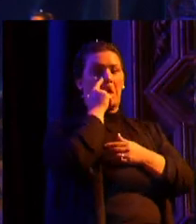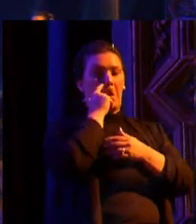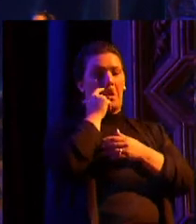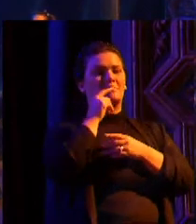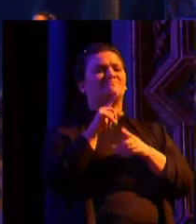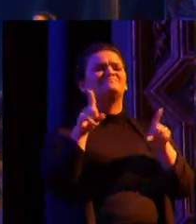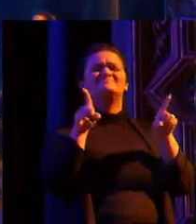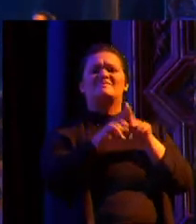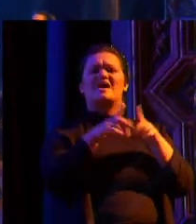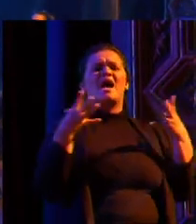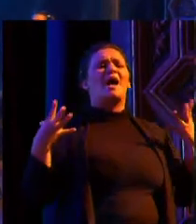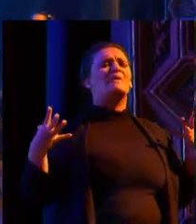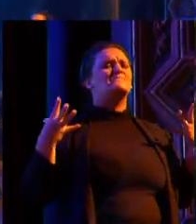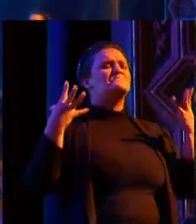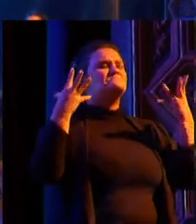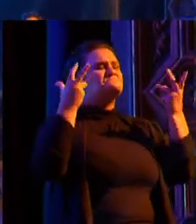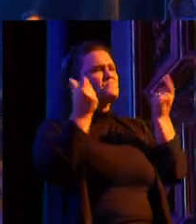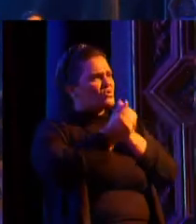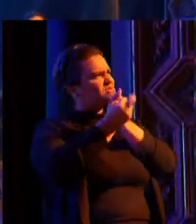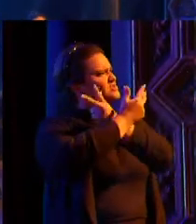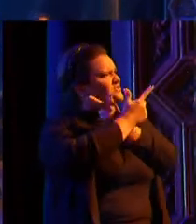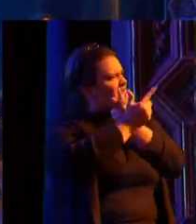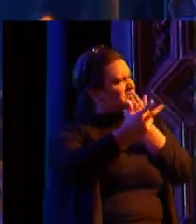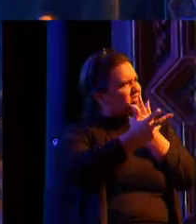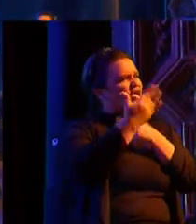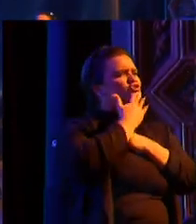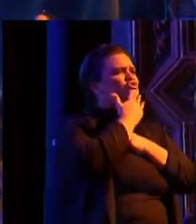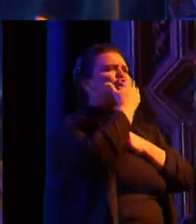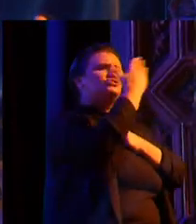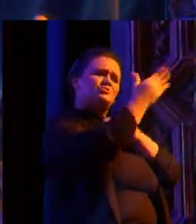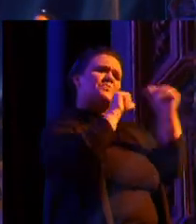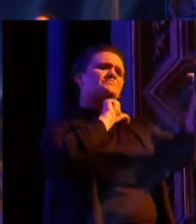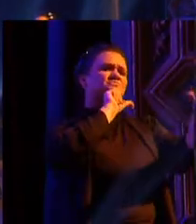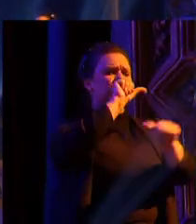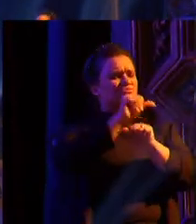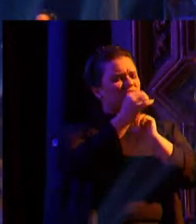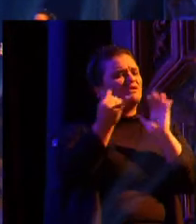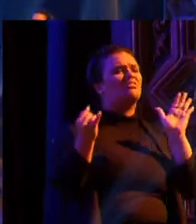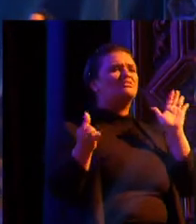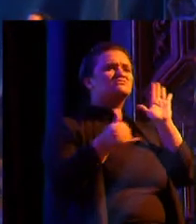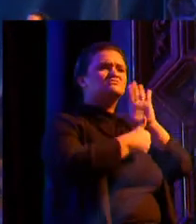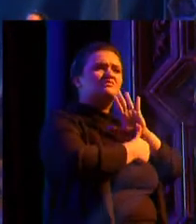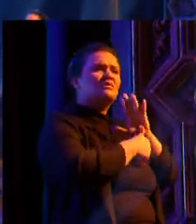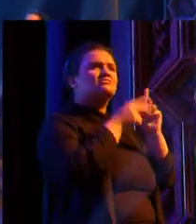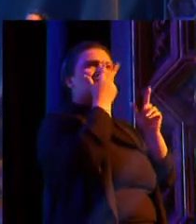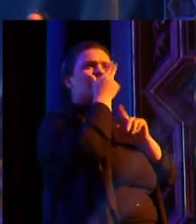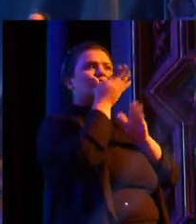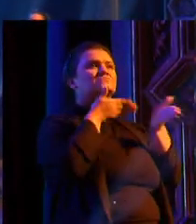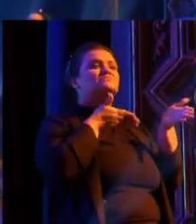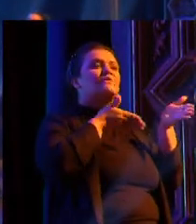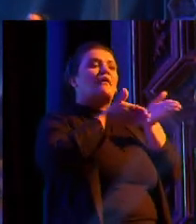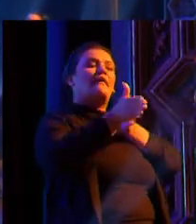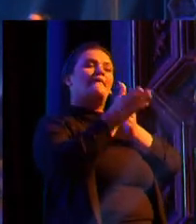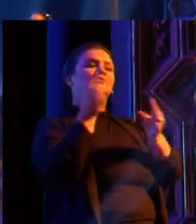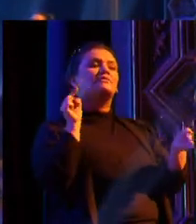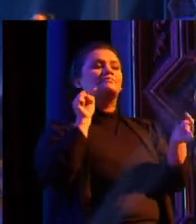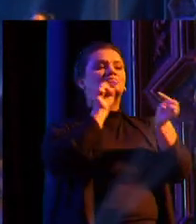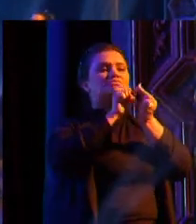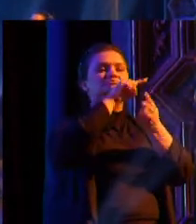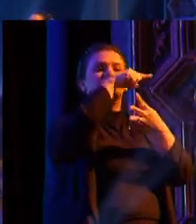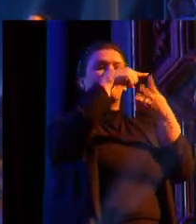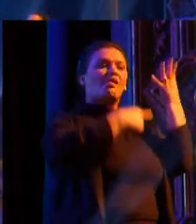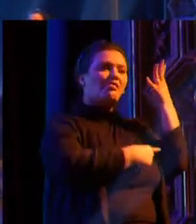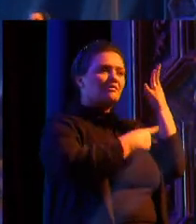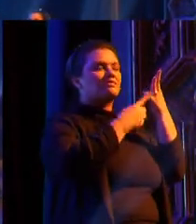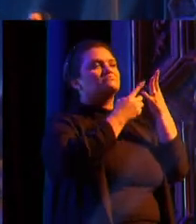E há tanta diversidade de estilos, né, referências, misturas, identidade, que o caminho para apontar as categorias desse prêmio